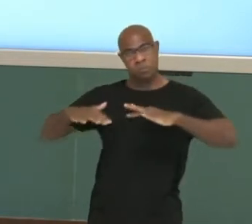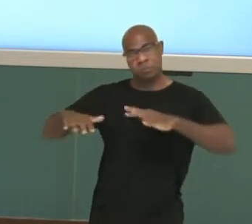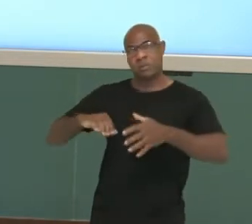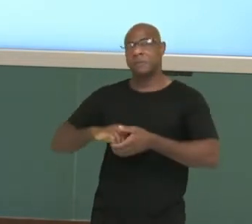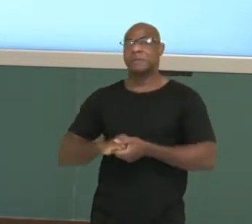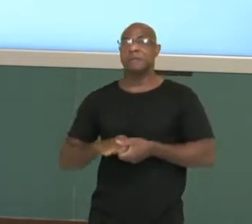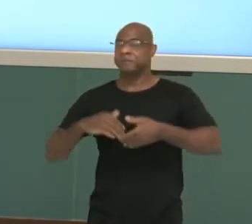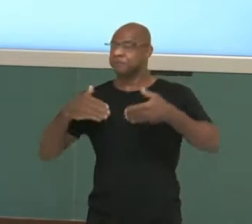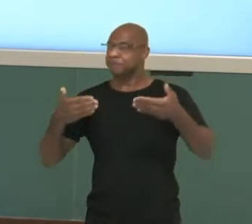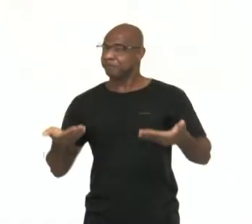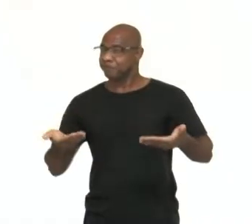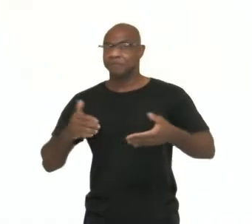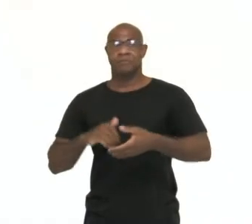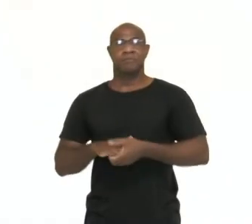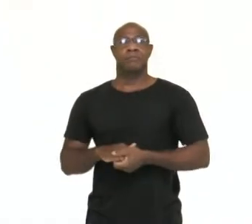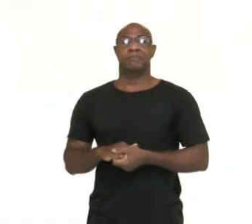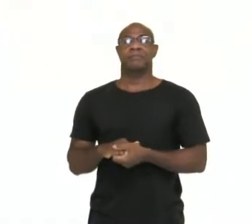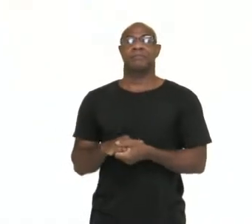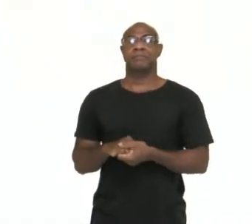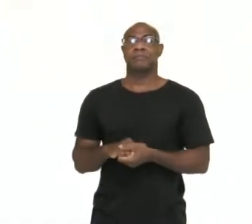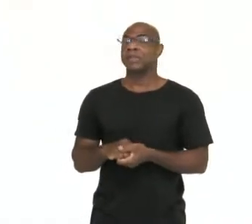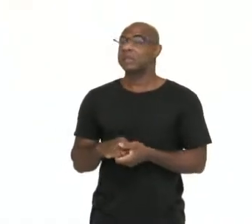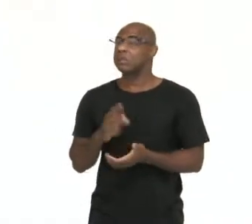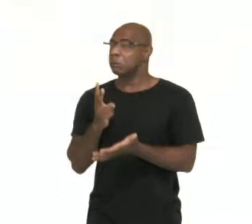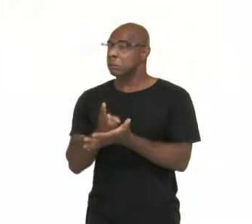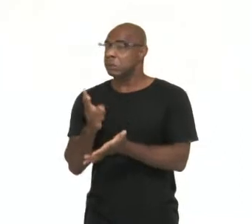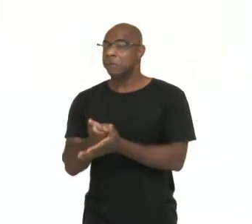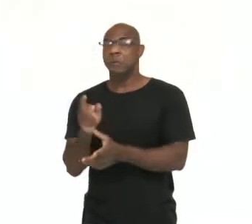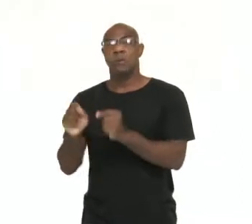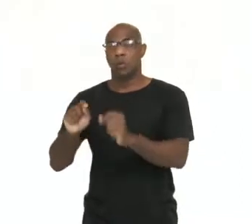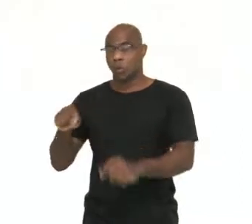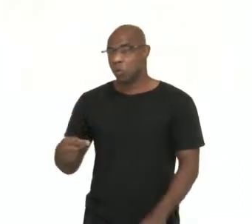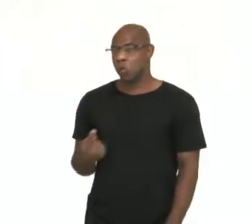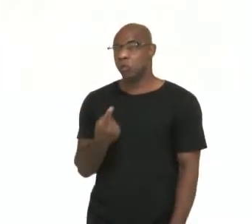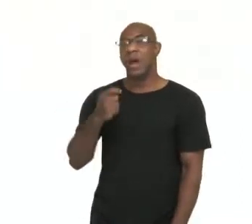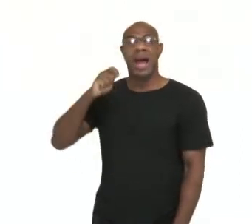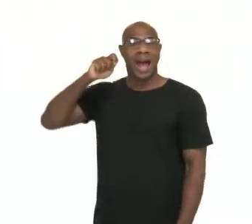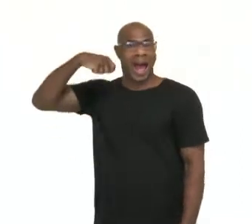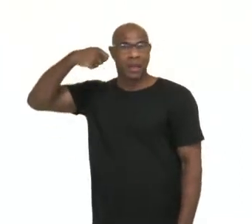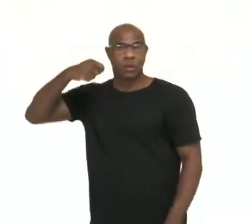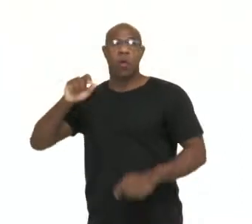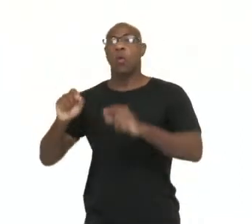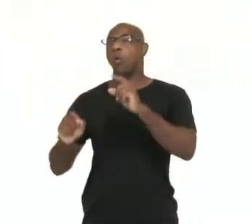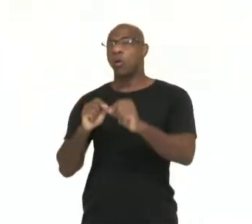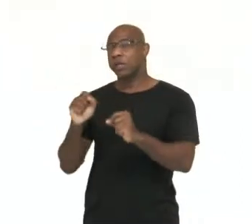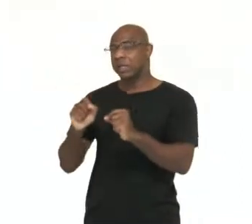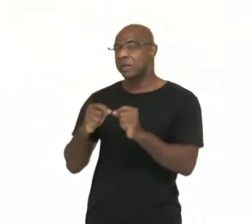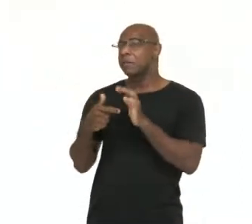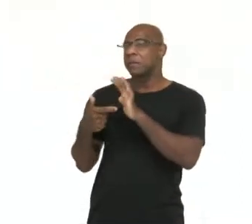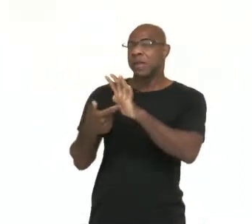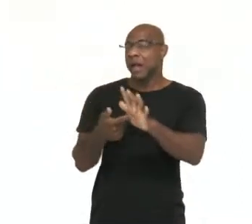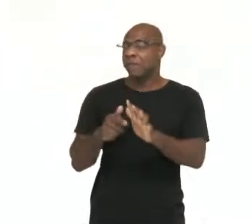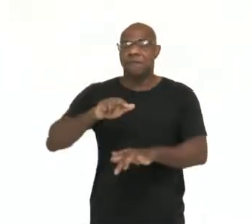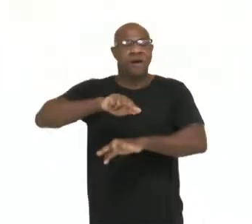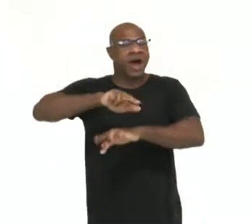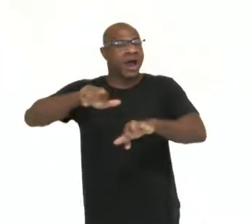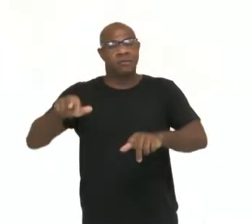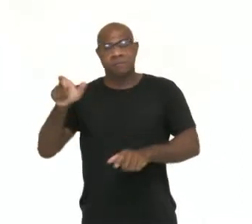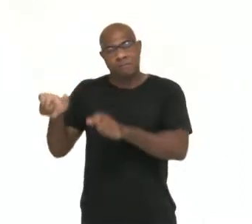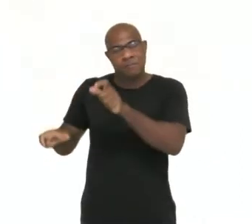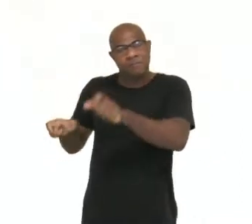mímicos. Com frequência, um único ator representava vários